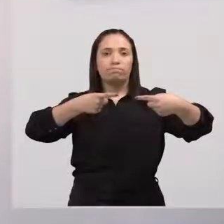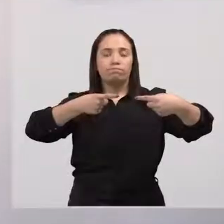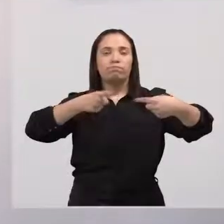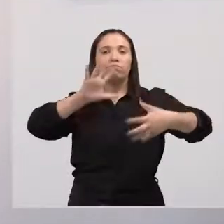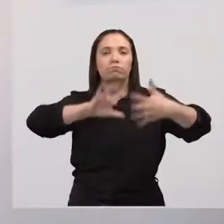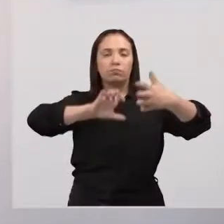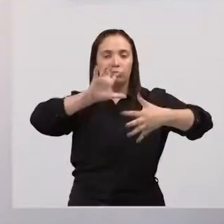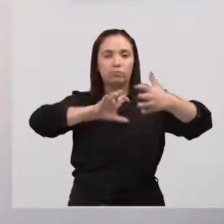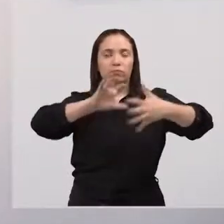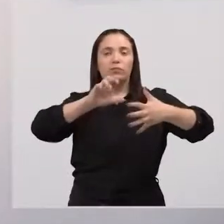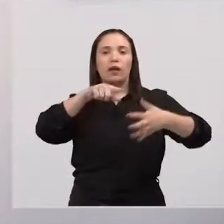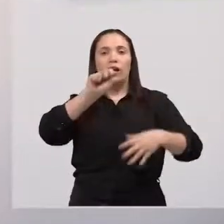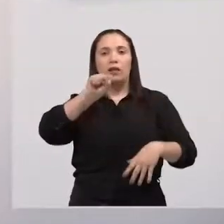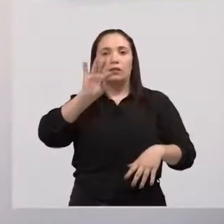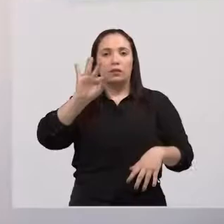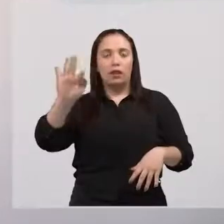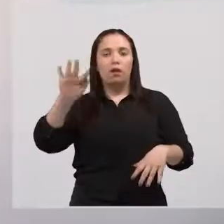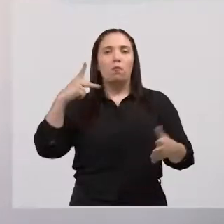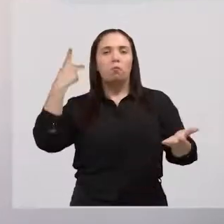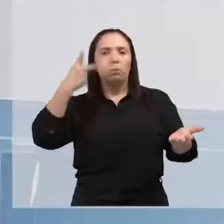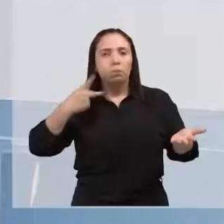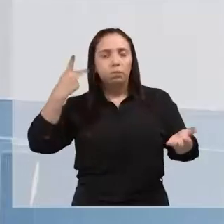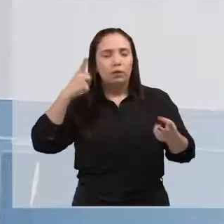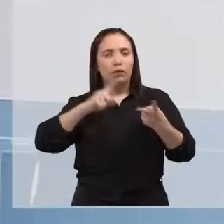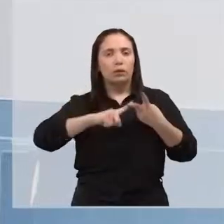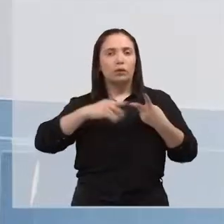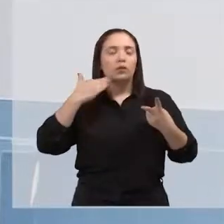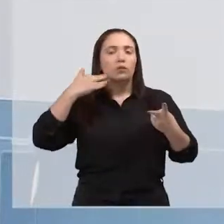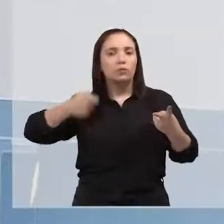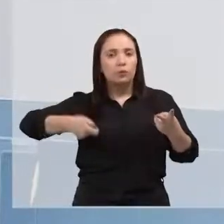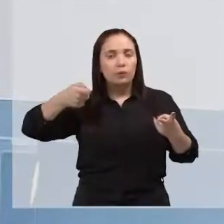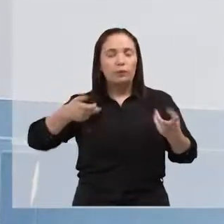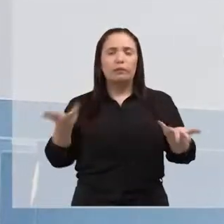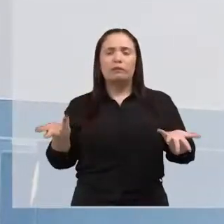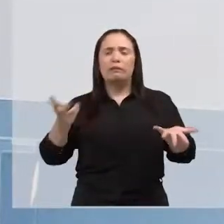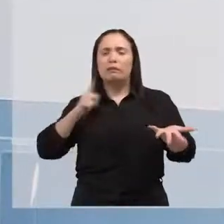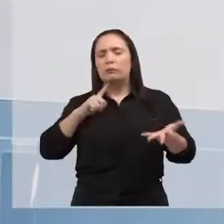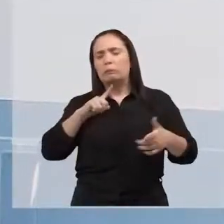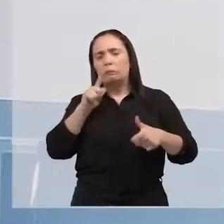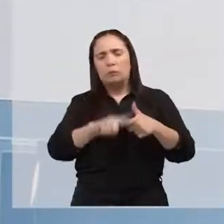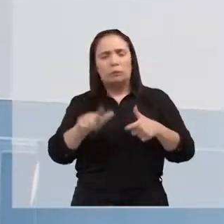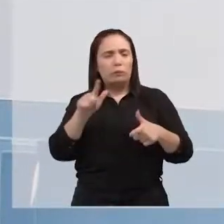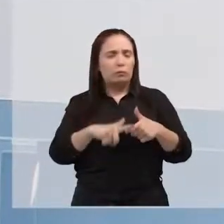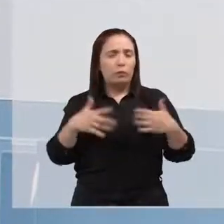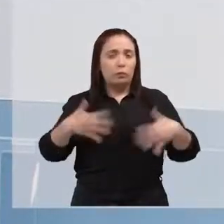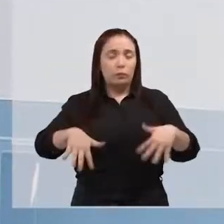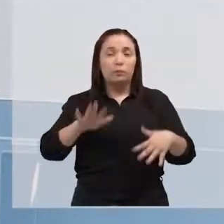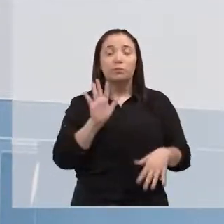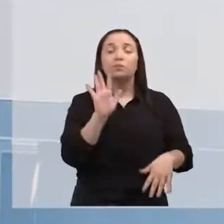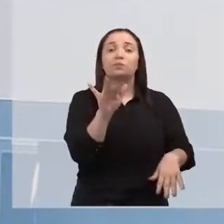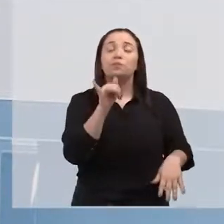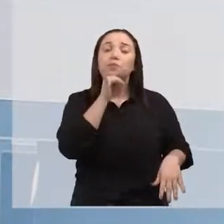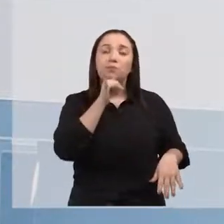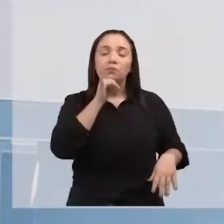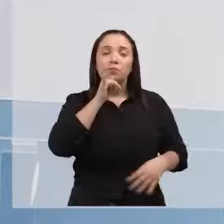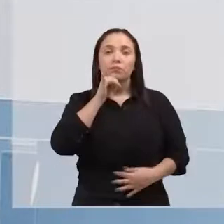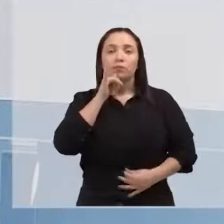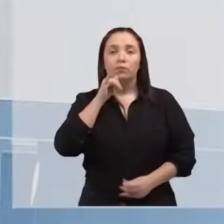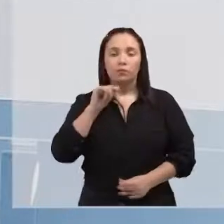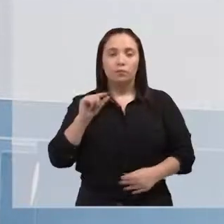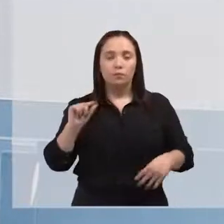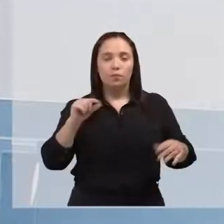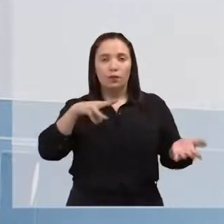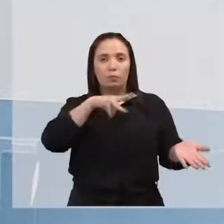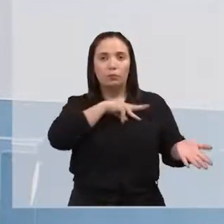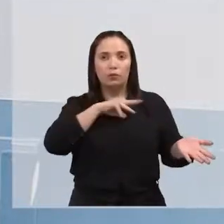né? As medidas, promotores, juízes... A gente não sabe onde vai parar. Luiz, vamos começar com um caso emblemático. O